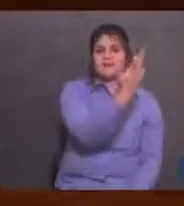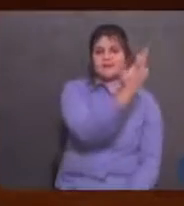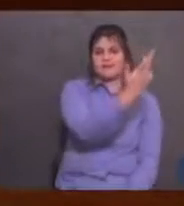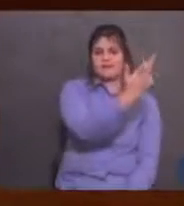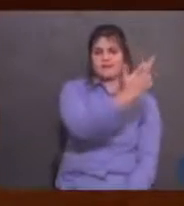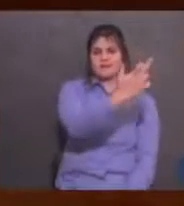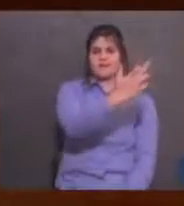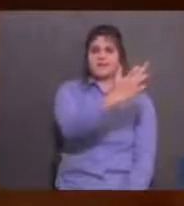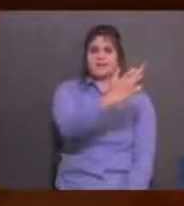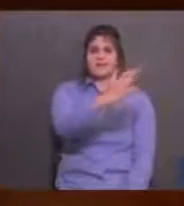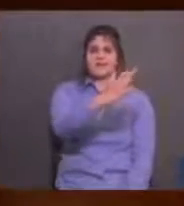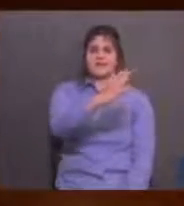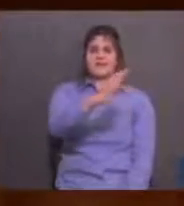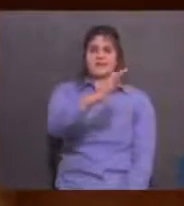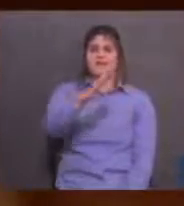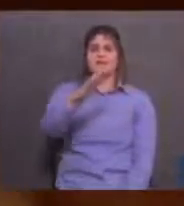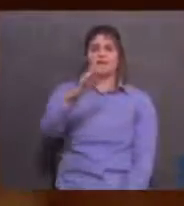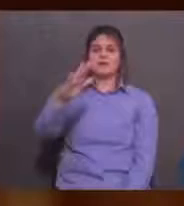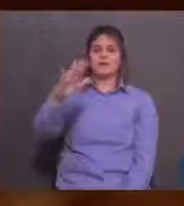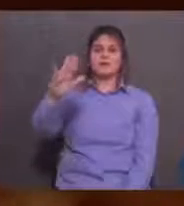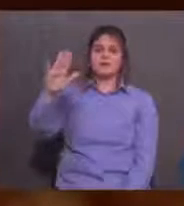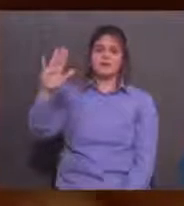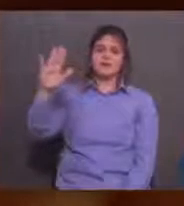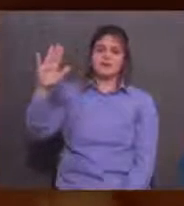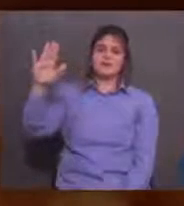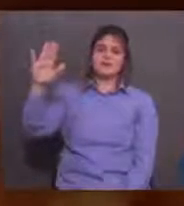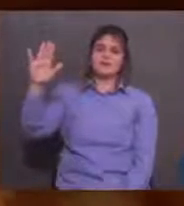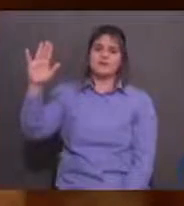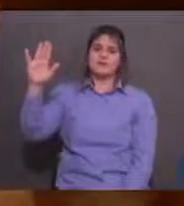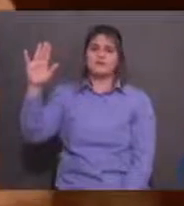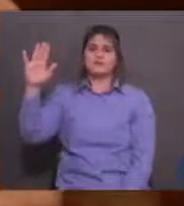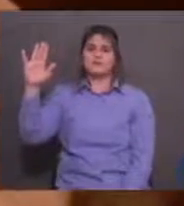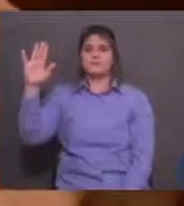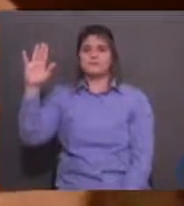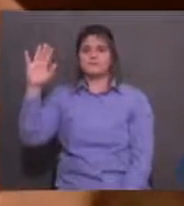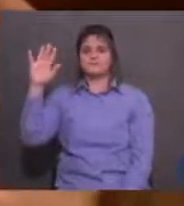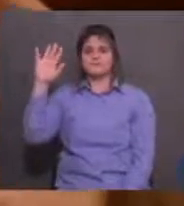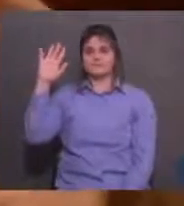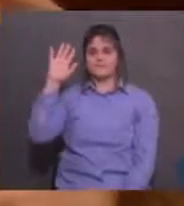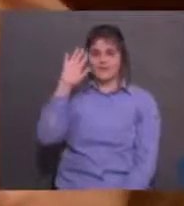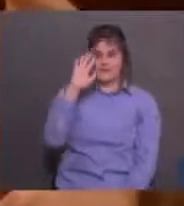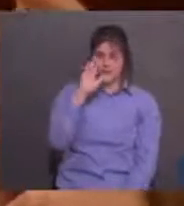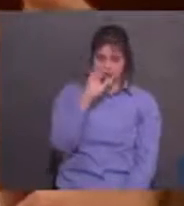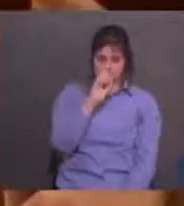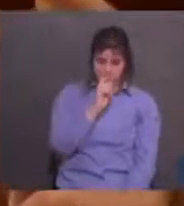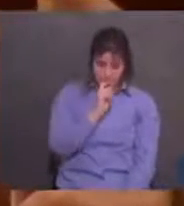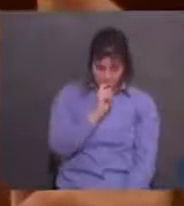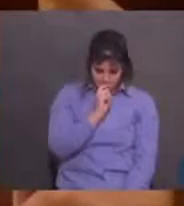Amen.